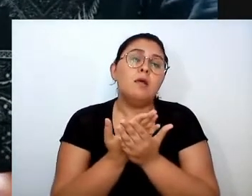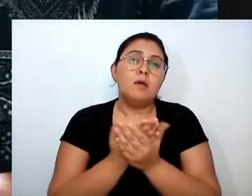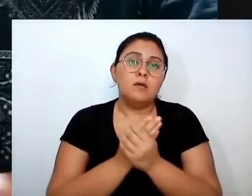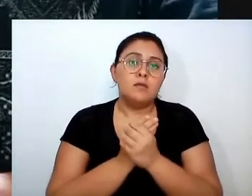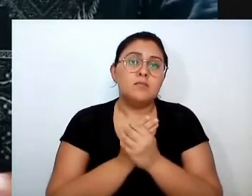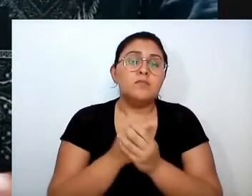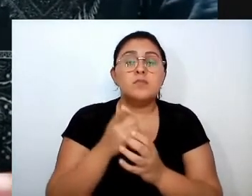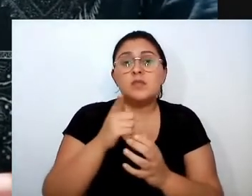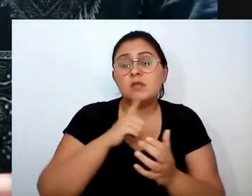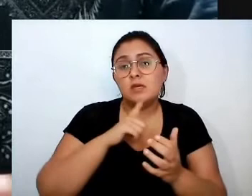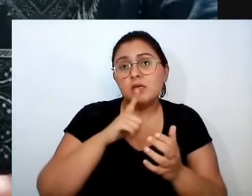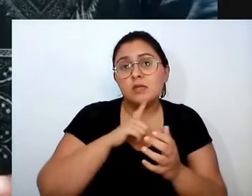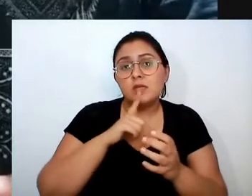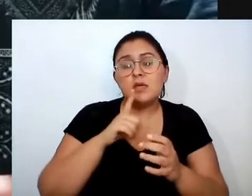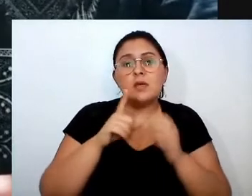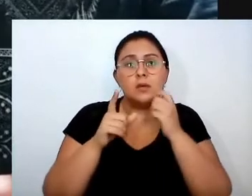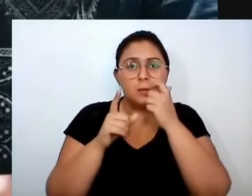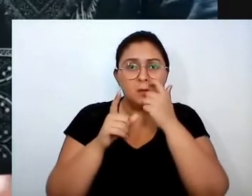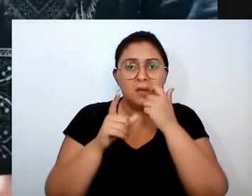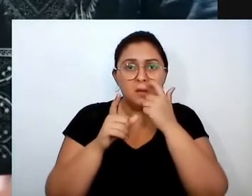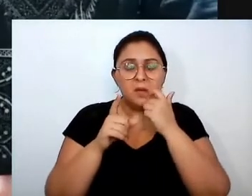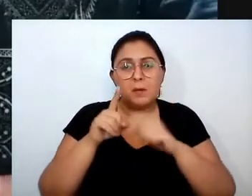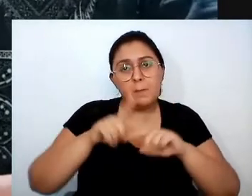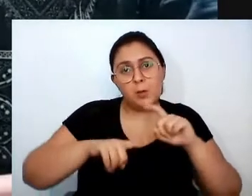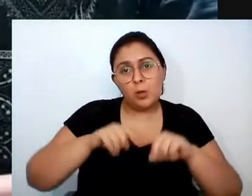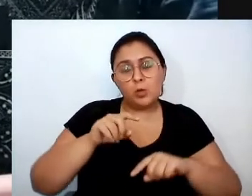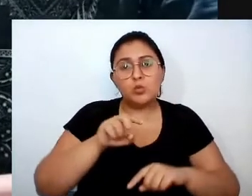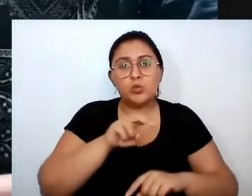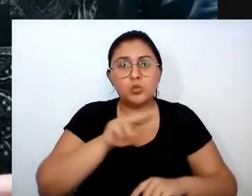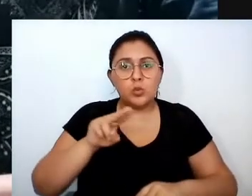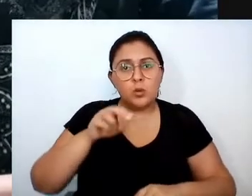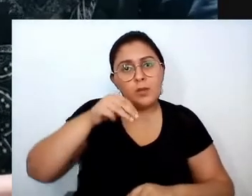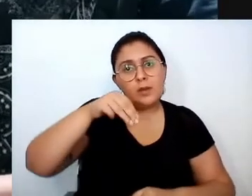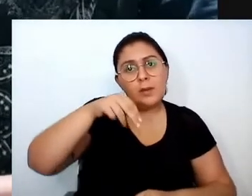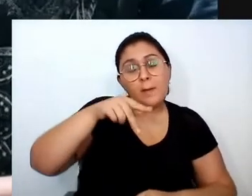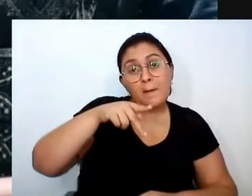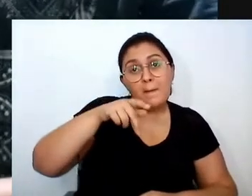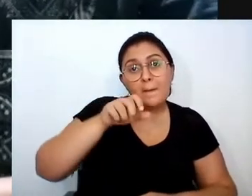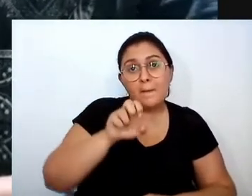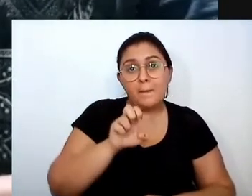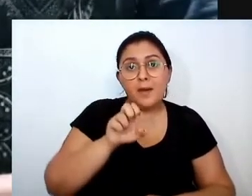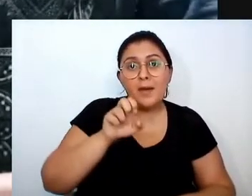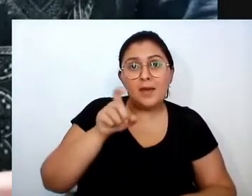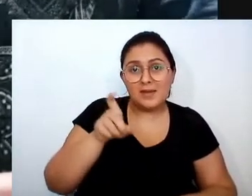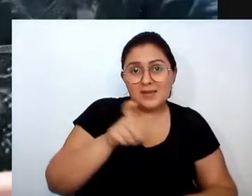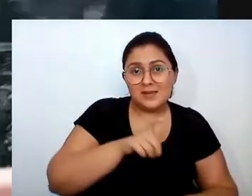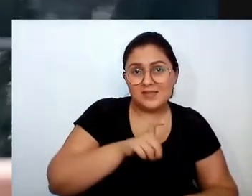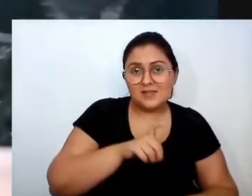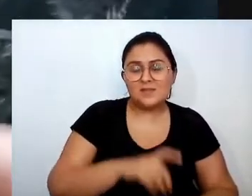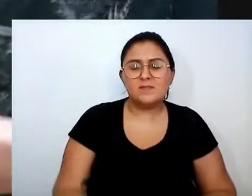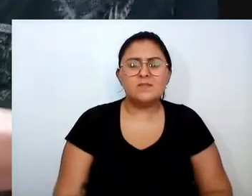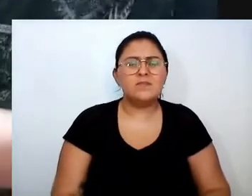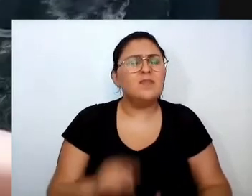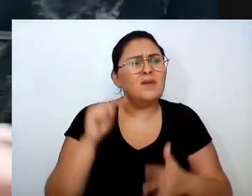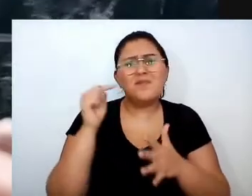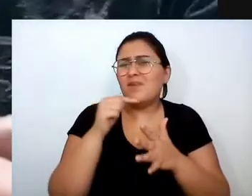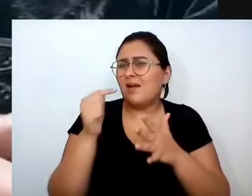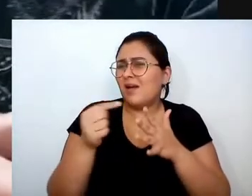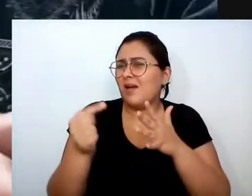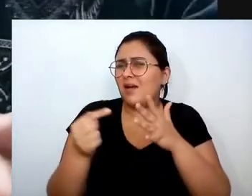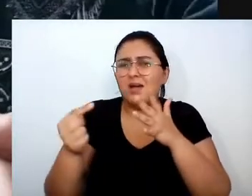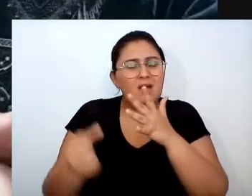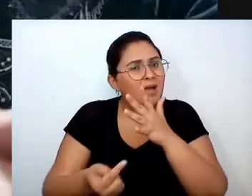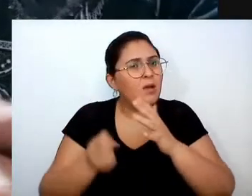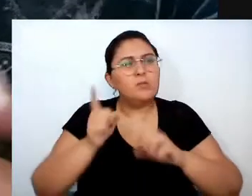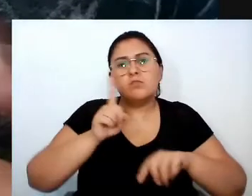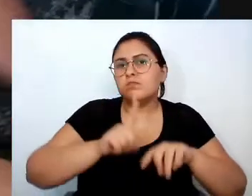máquina PEX, as Uhum. máquinas Braille, né? E, Sim. dentre outros recursos, né? São todos recursos.